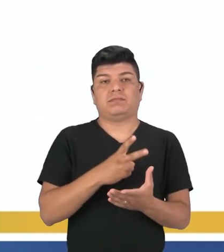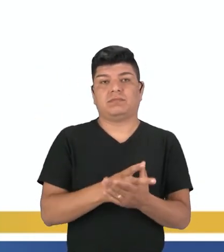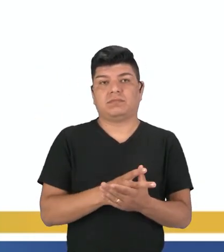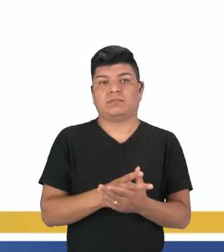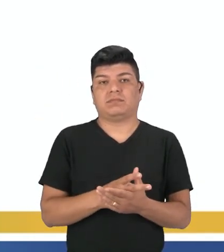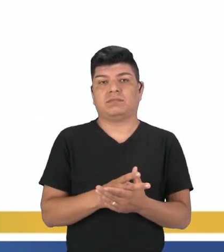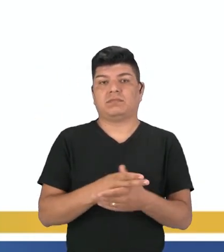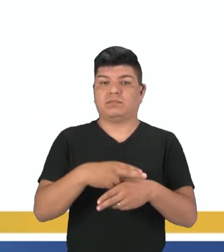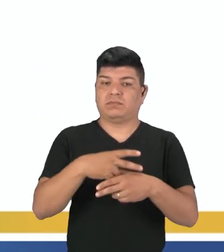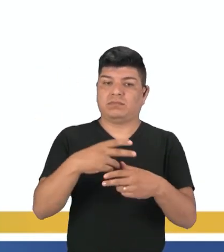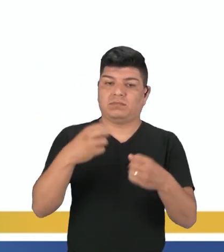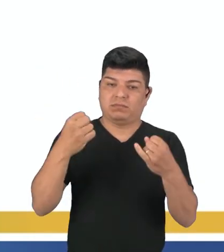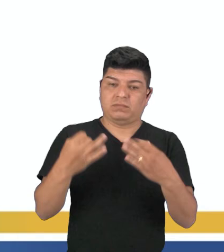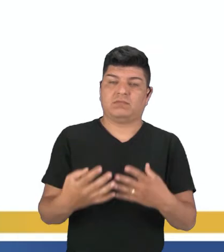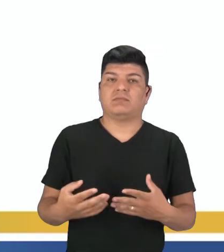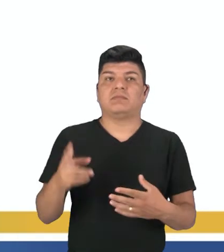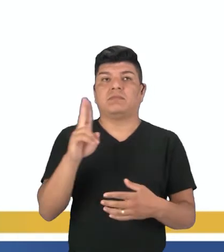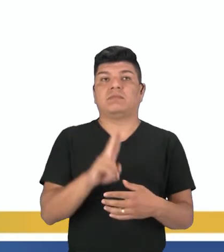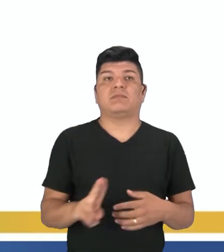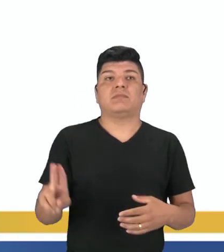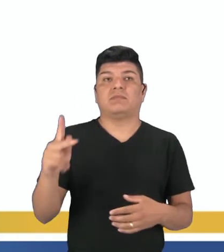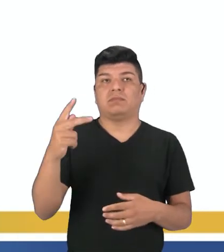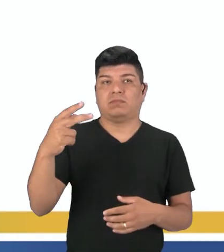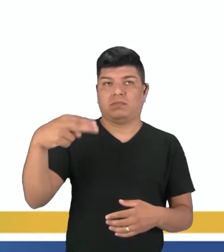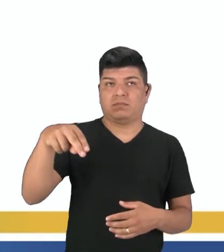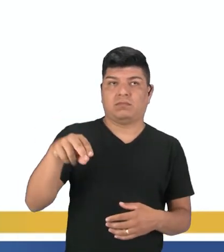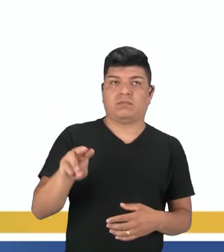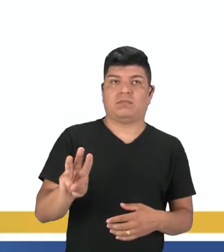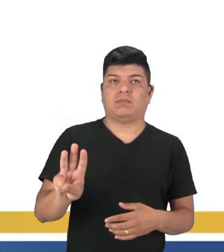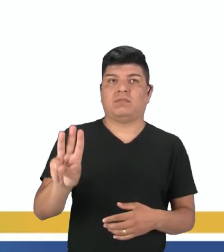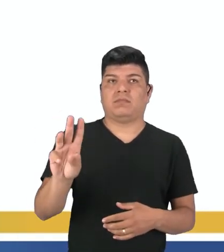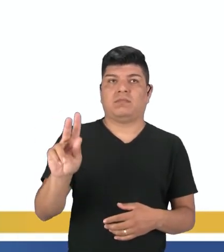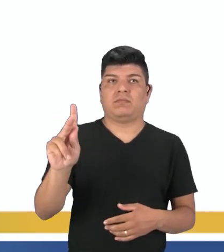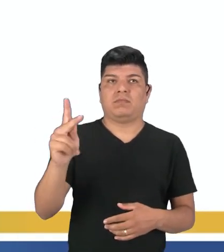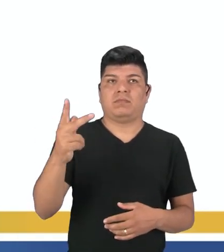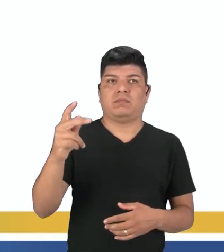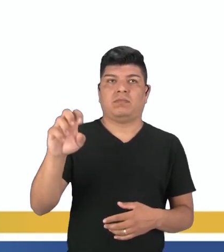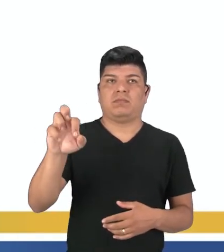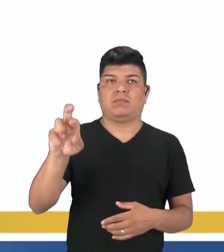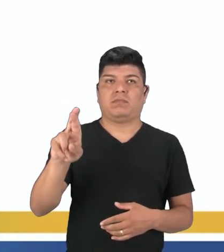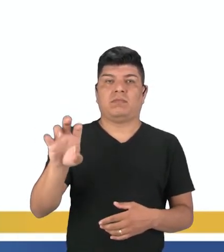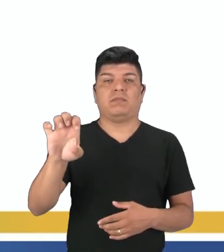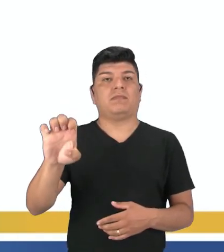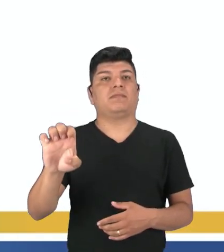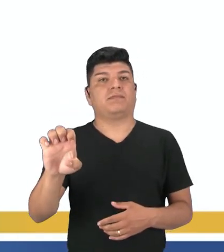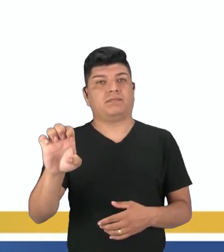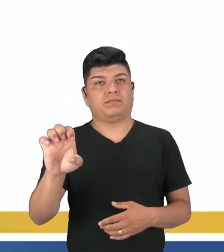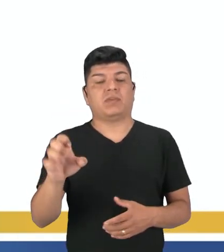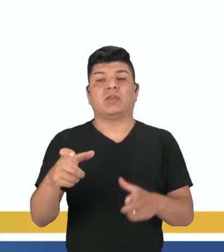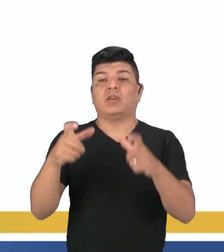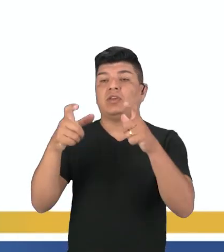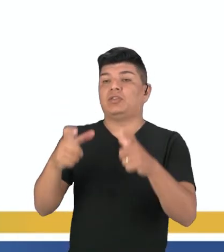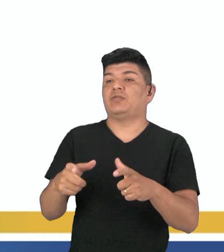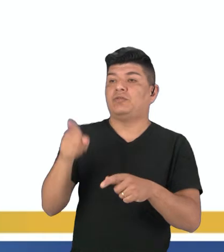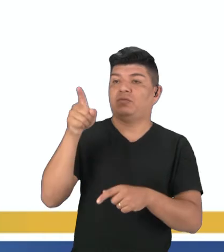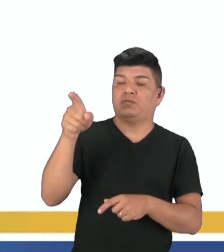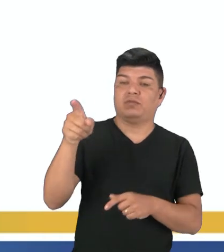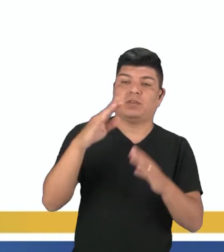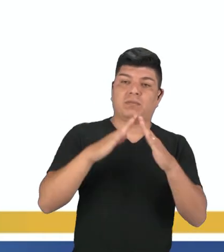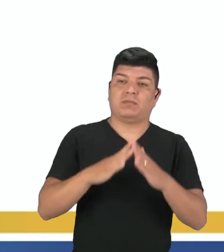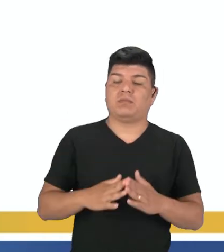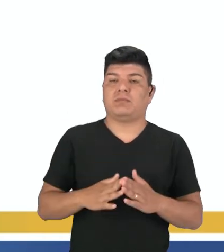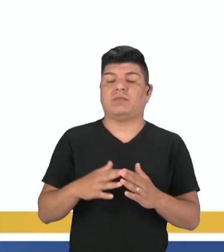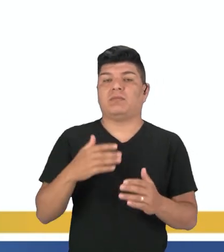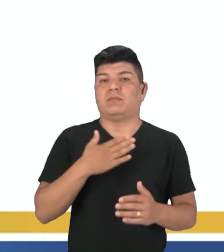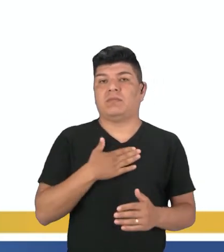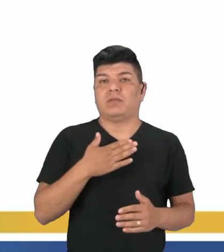sobre lugar, o pronome interrogativo que eu vou usar é where. Então, where are you from? De onde você é? I am